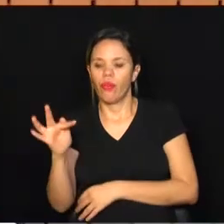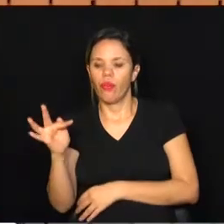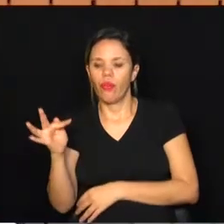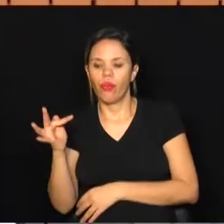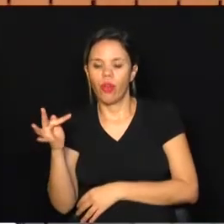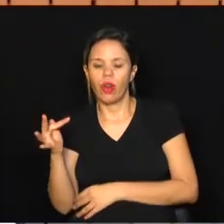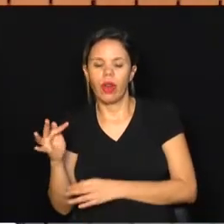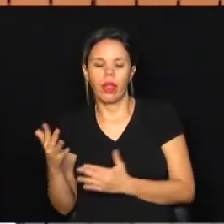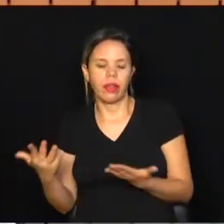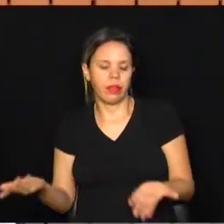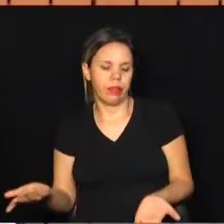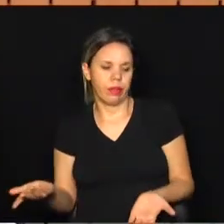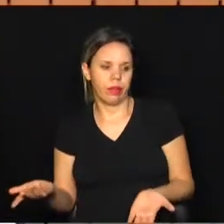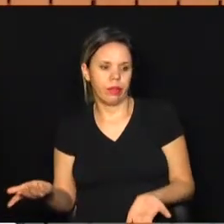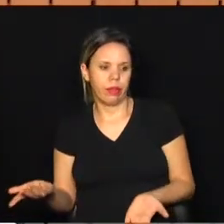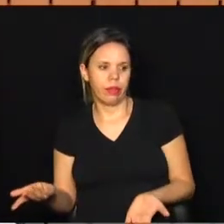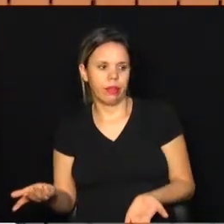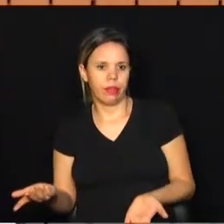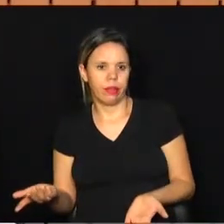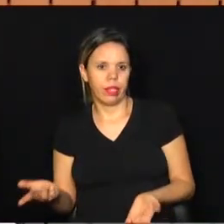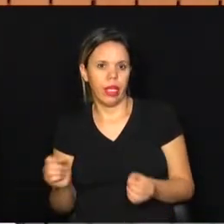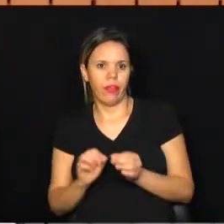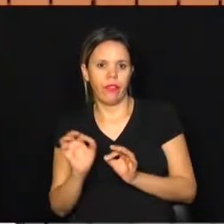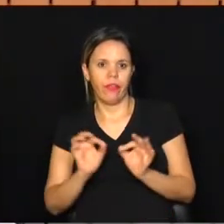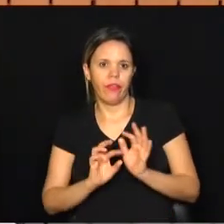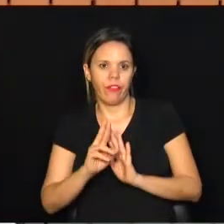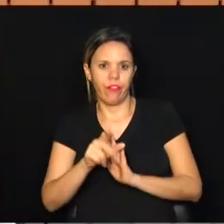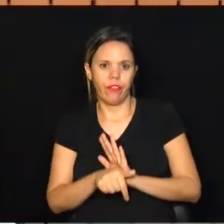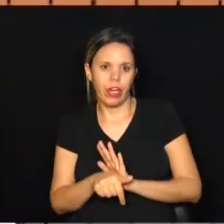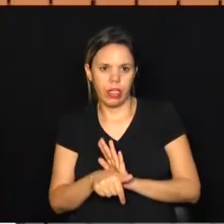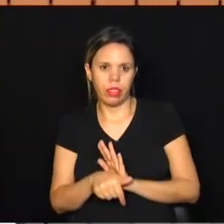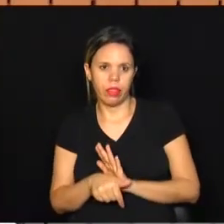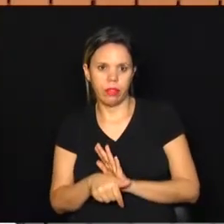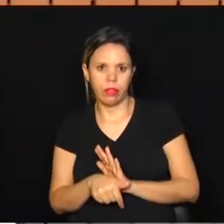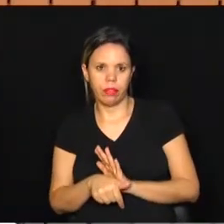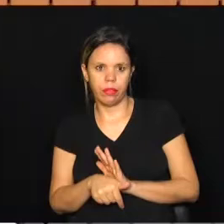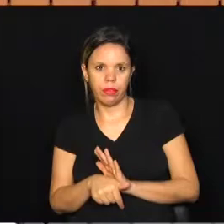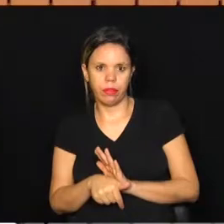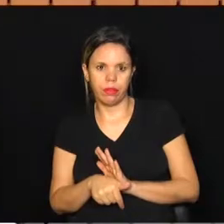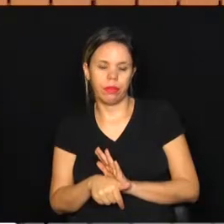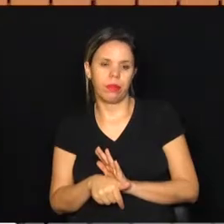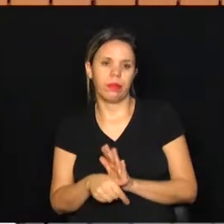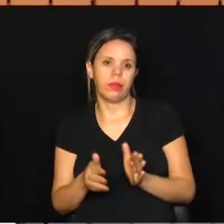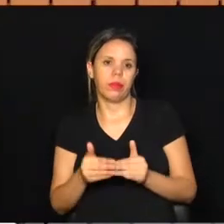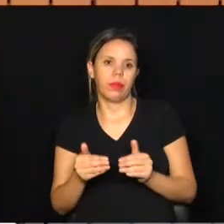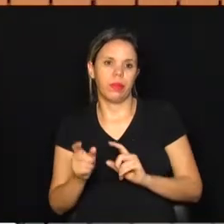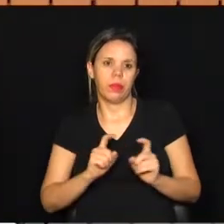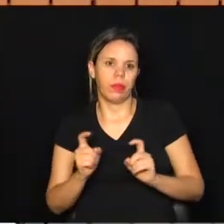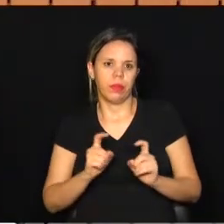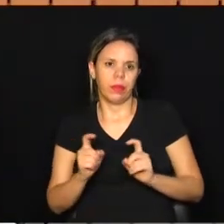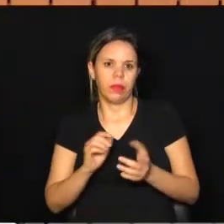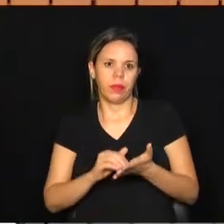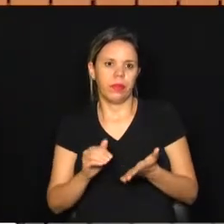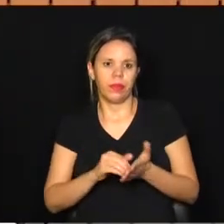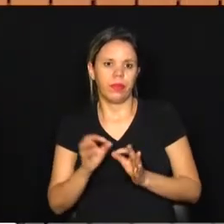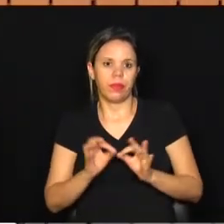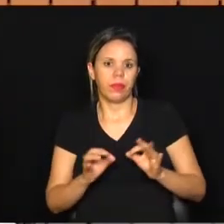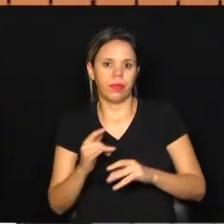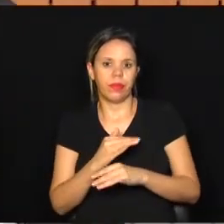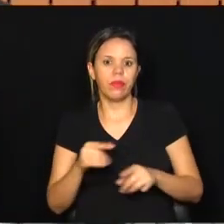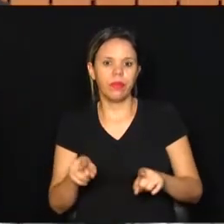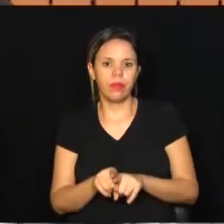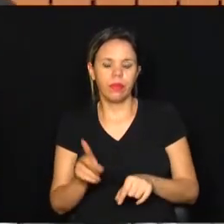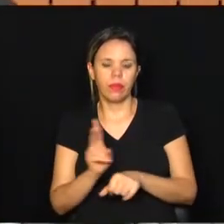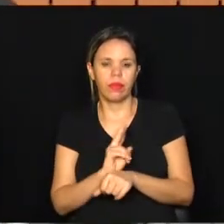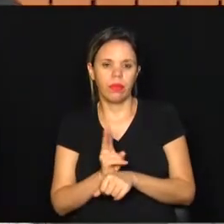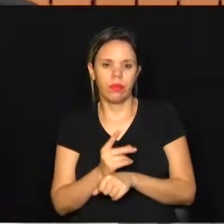Jardim Florense, e fizemos vários encaminhamentos, fizemos reuniões com o secretário de Planejamento de